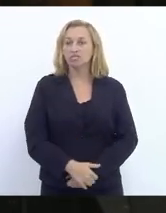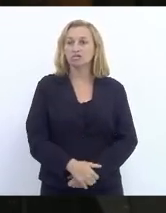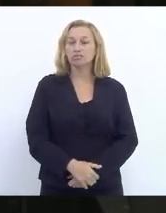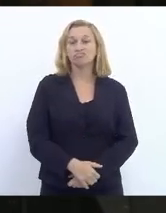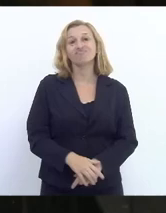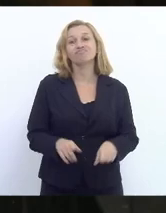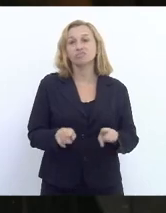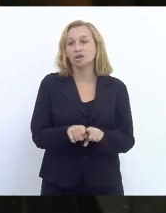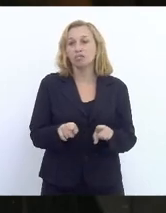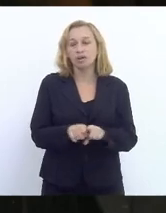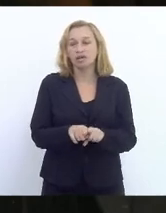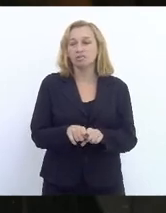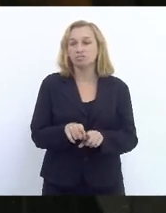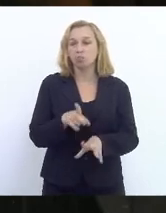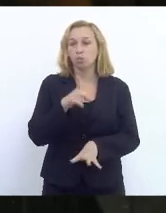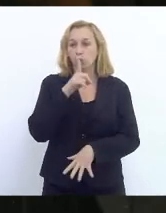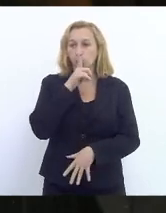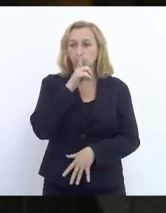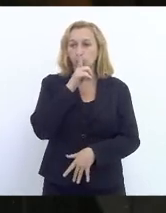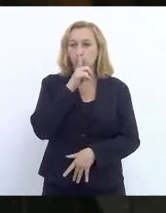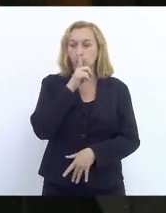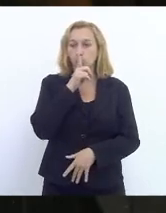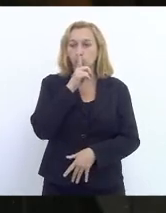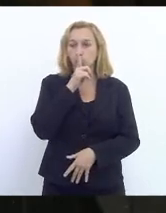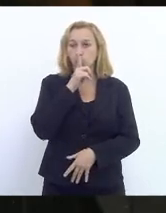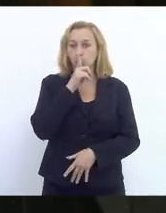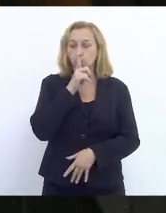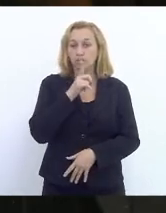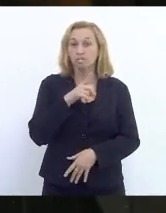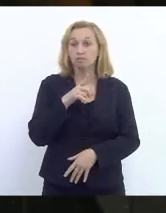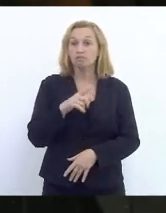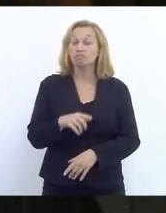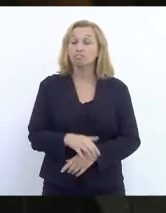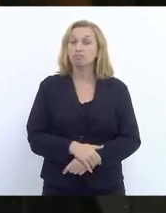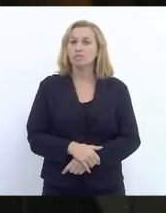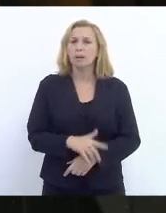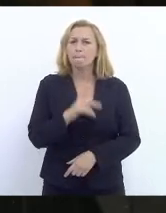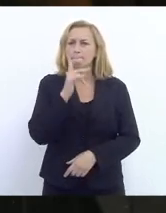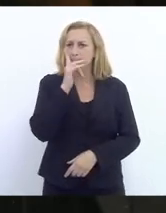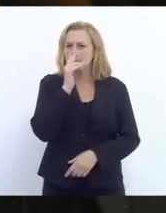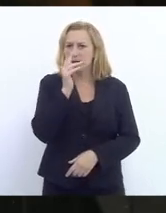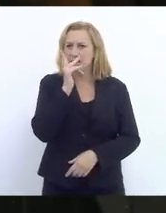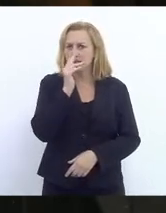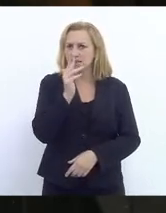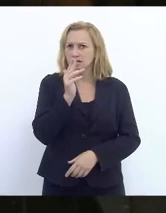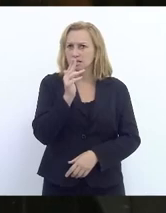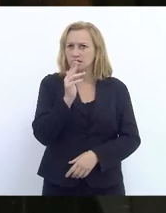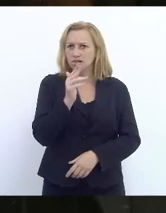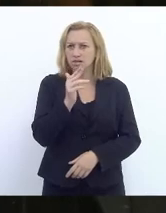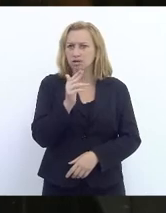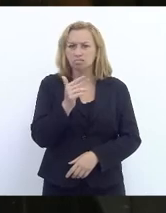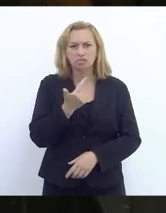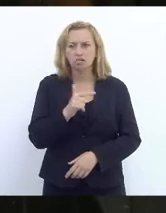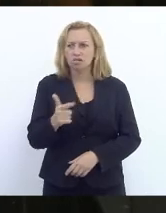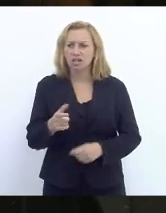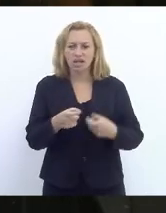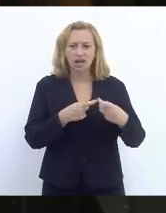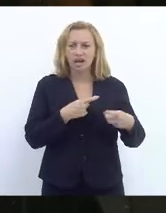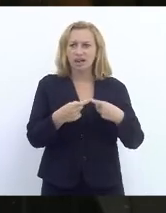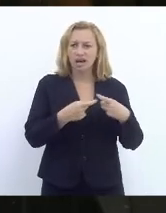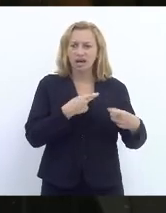também não abre a boca e como não tiver só vendo uma dura invasão da